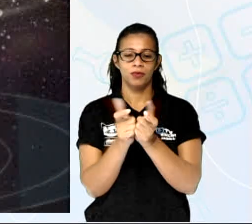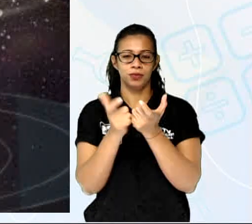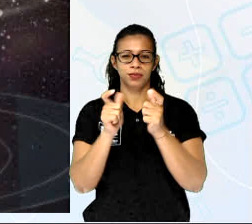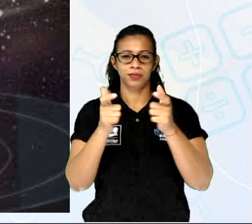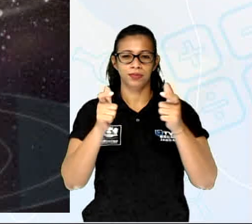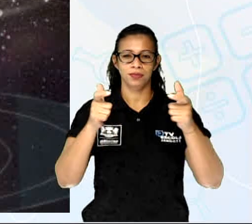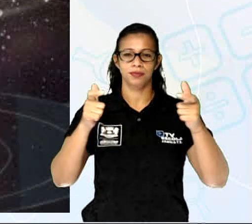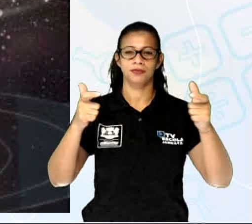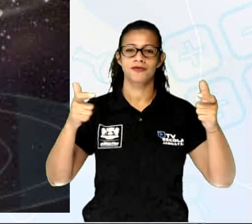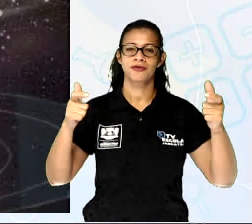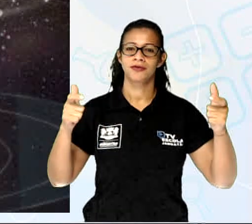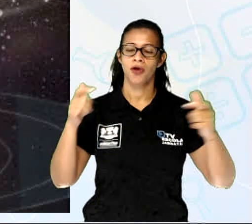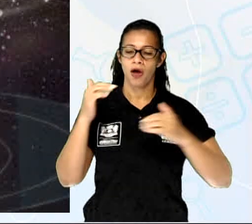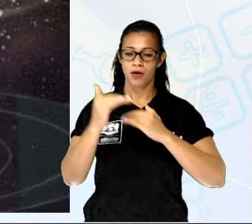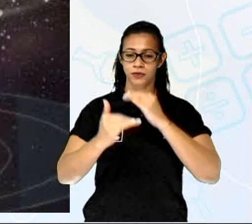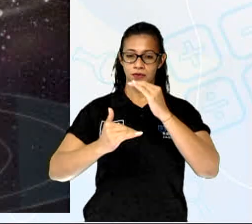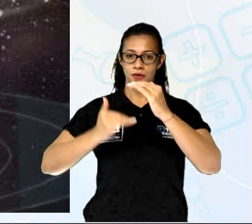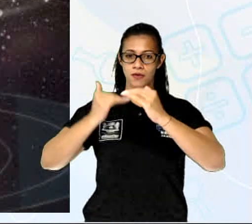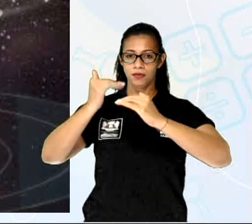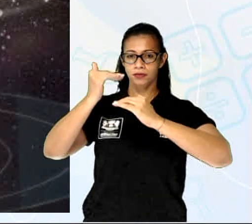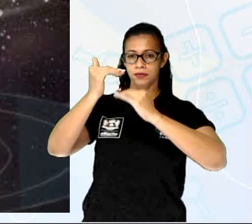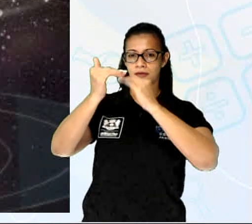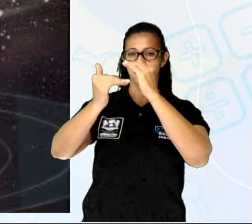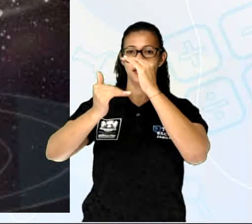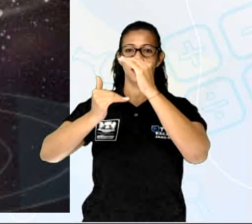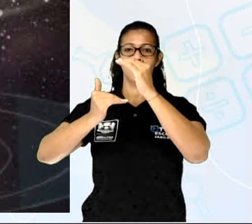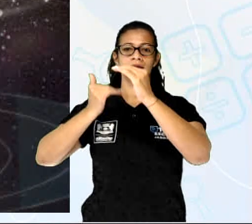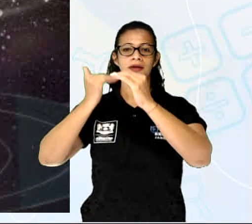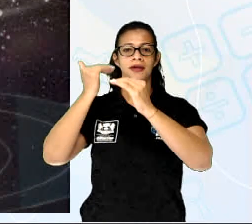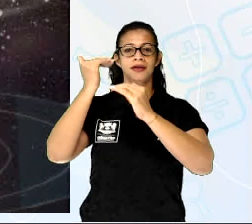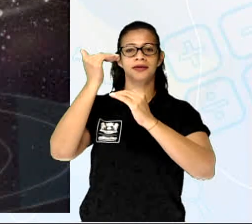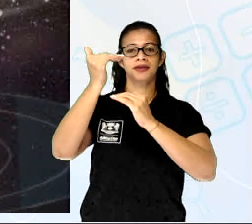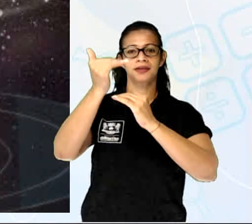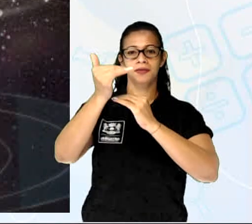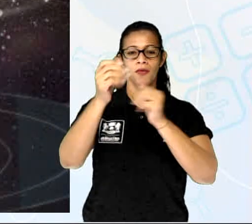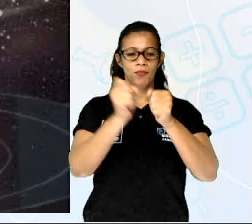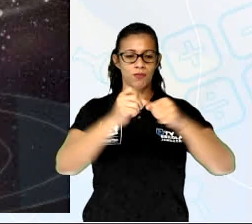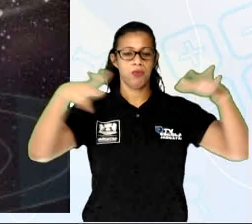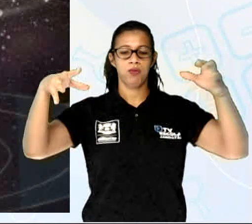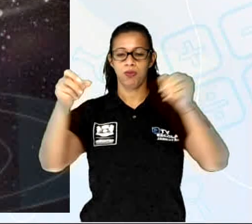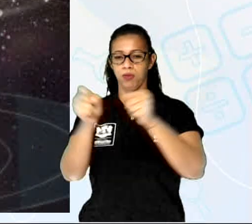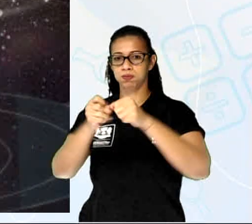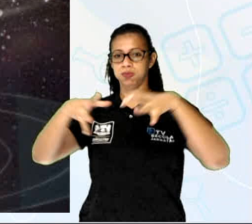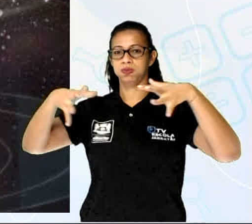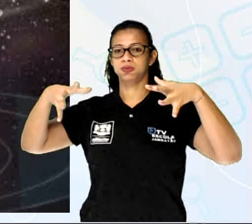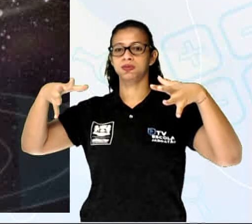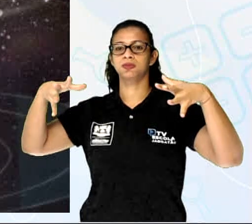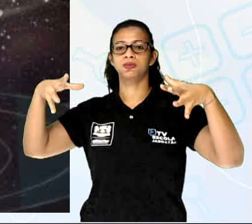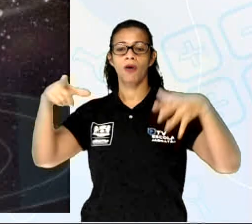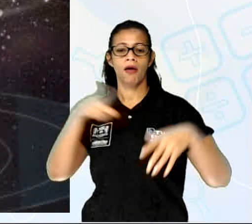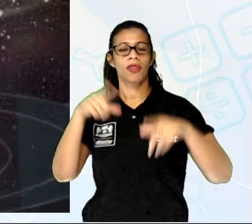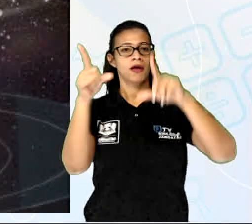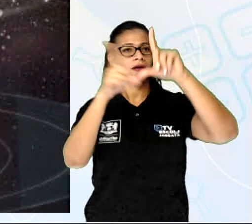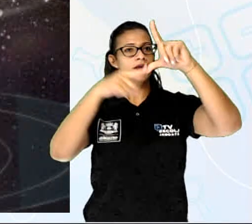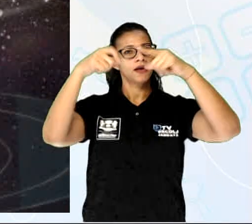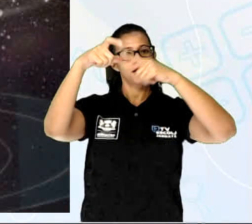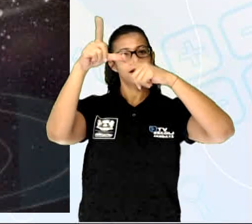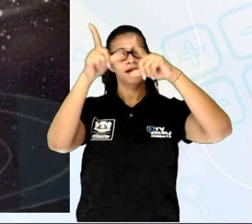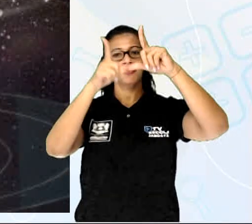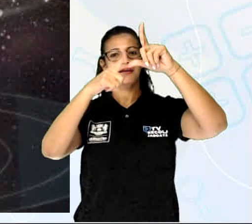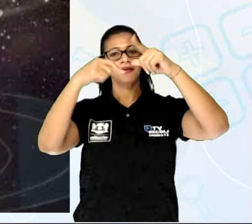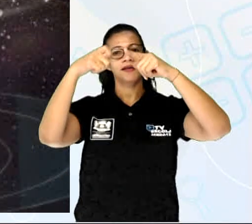dos processos de expansão e de várias e sucessivas explosões, surgiram estrelas,